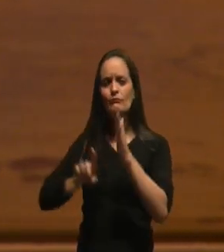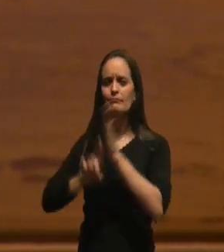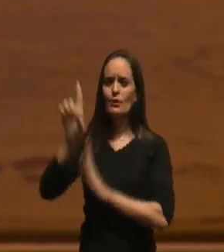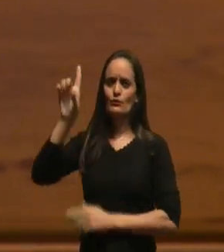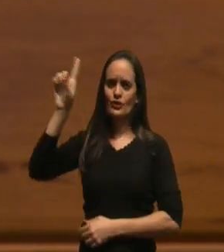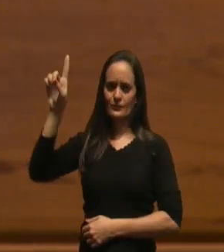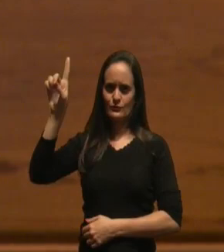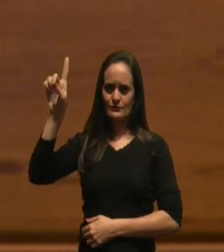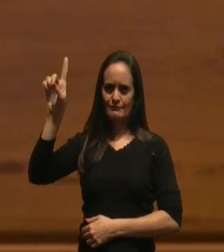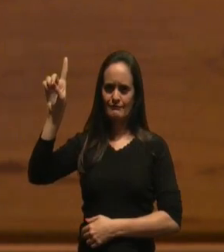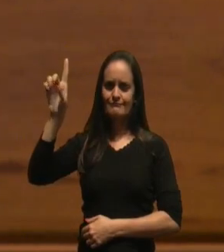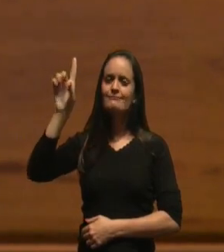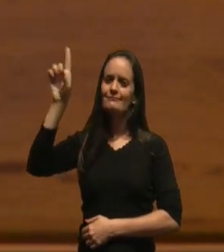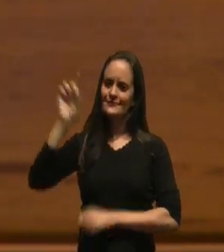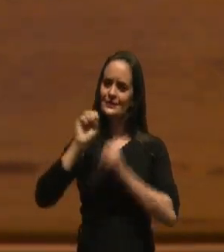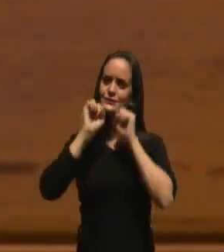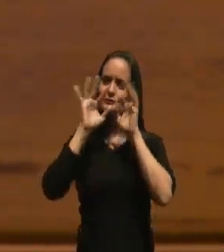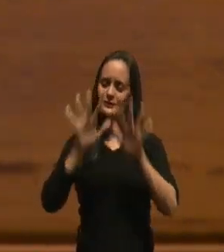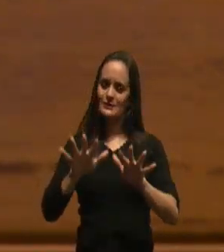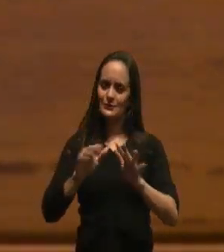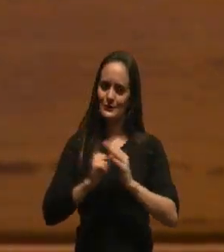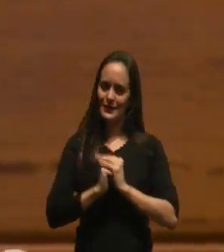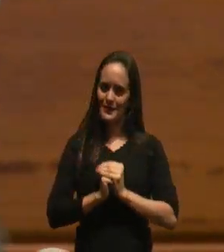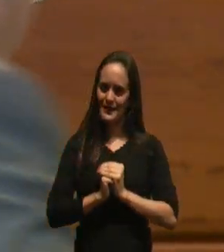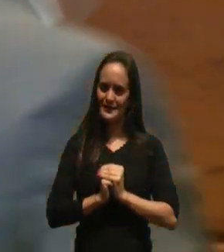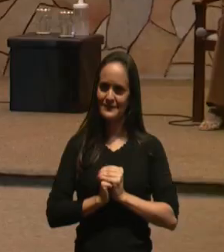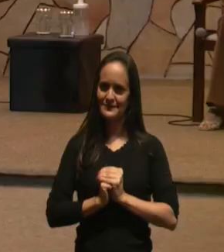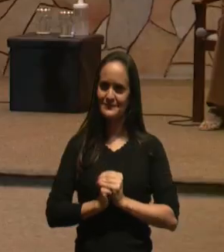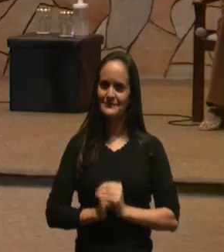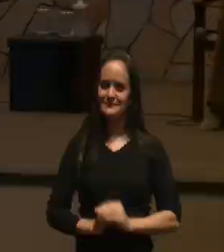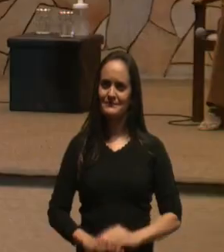Senhor. Que Ele nos abençoe.